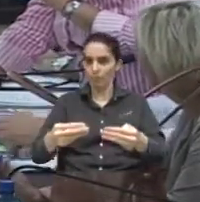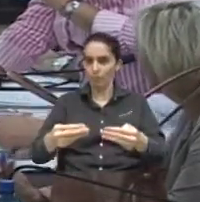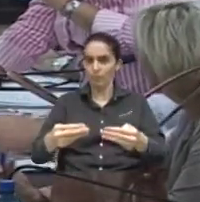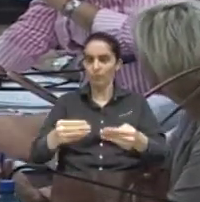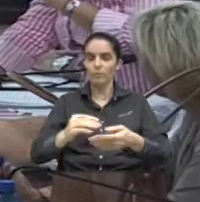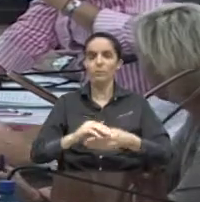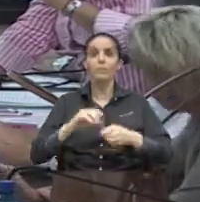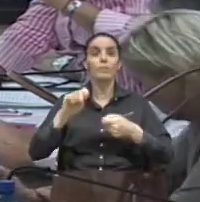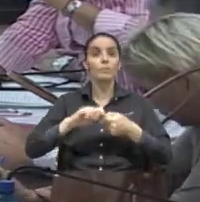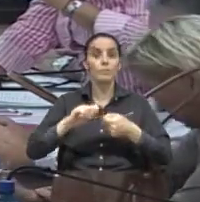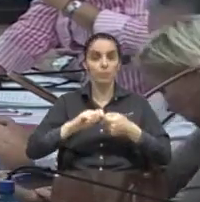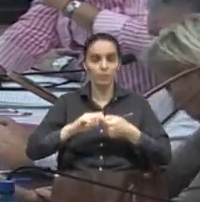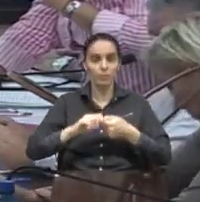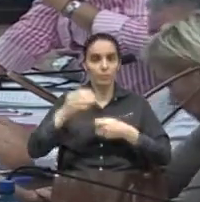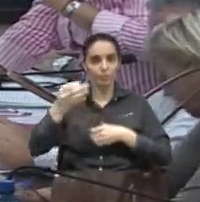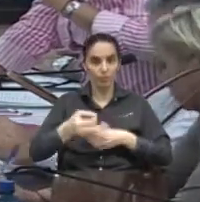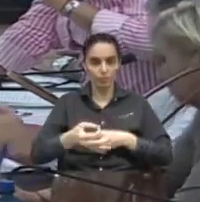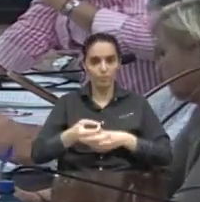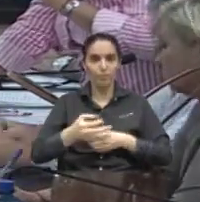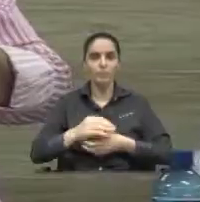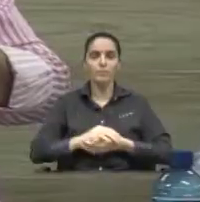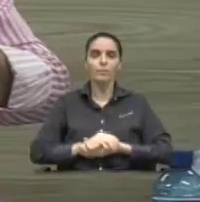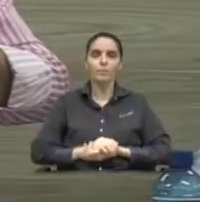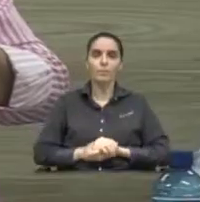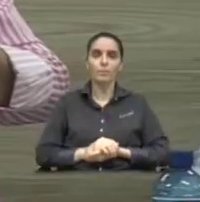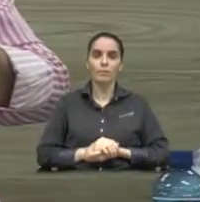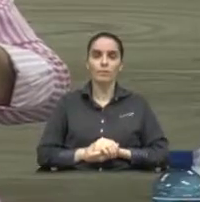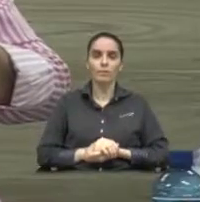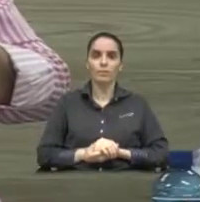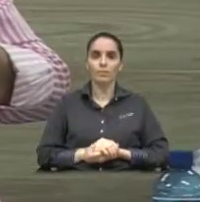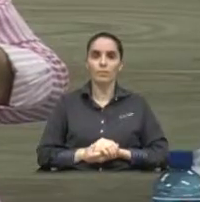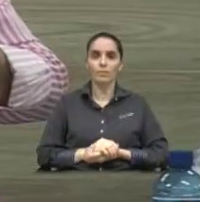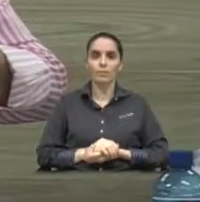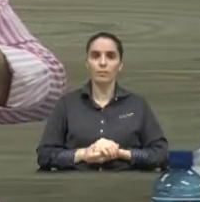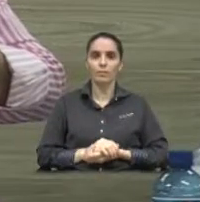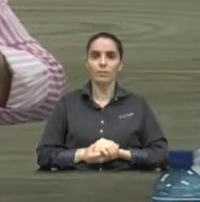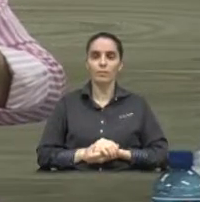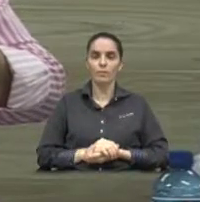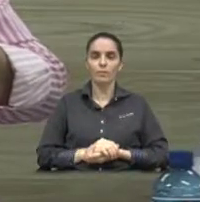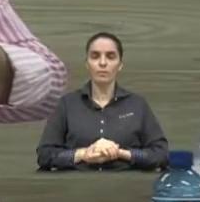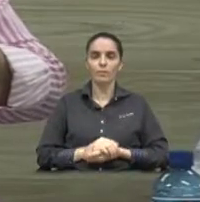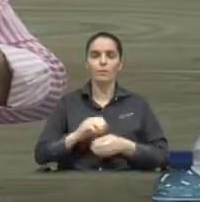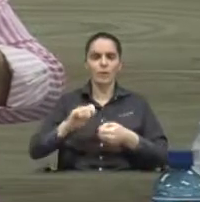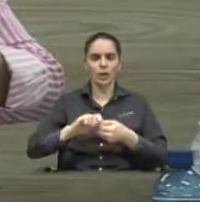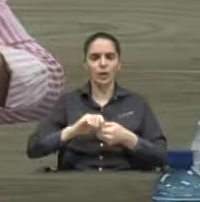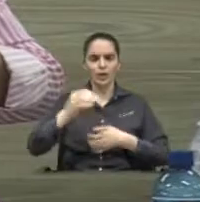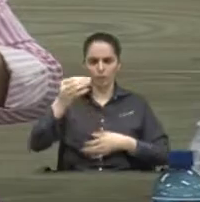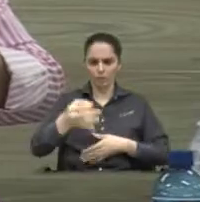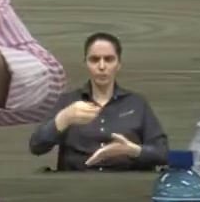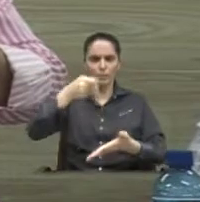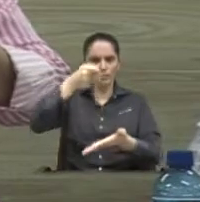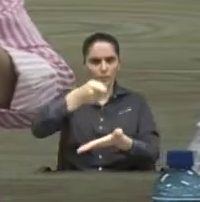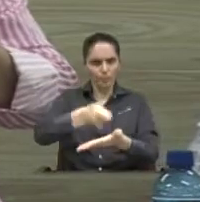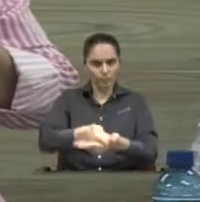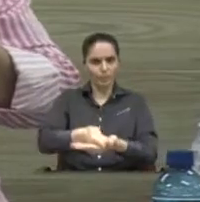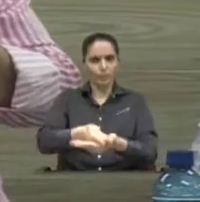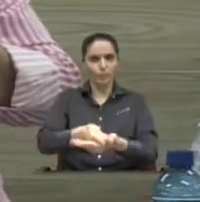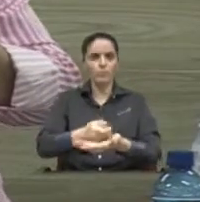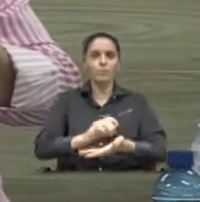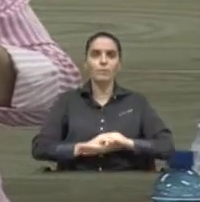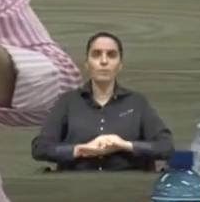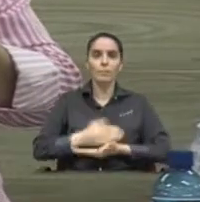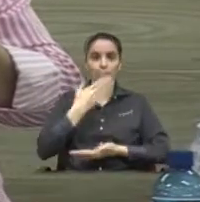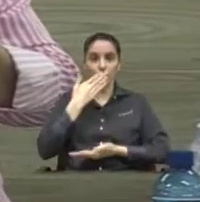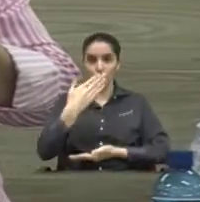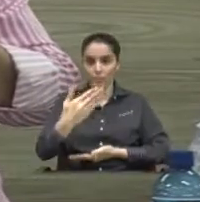ação que imediatamente foi tomada, uma ação que eu acho que com muita serenidade, com muita firmeza, em convocando